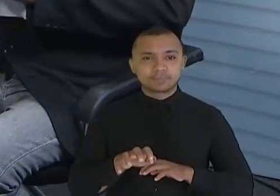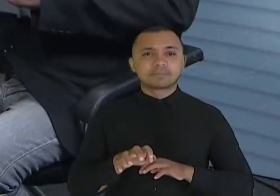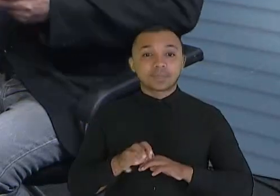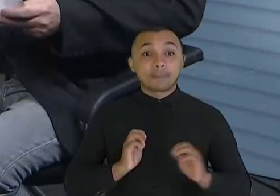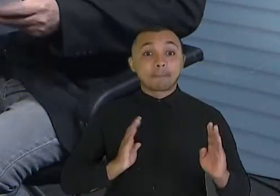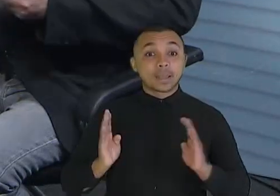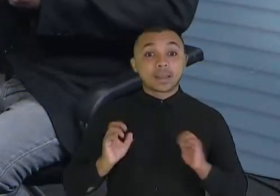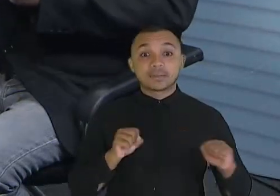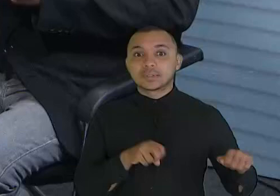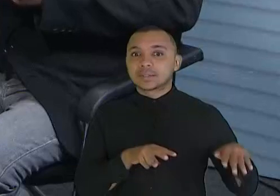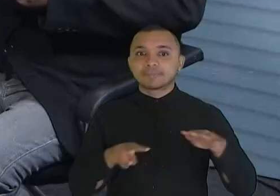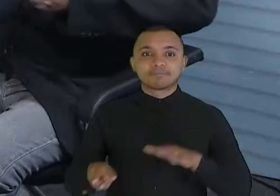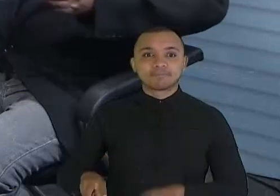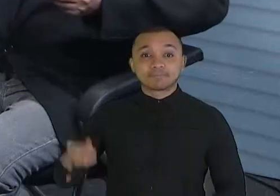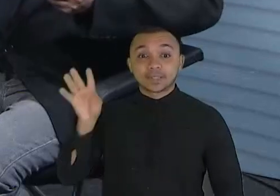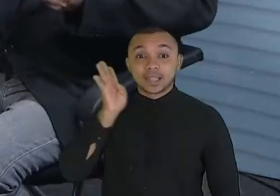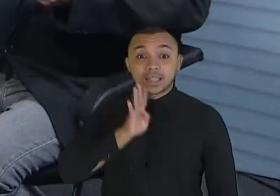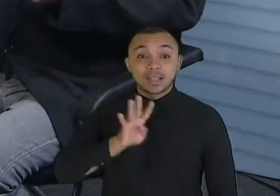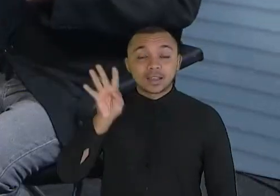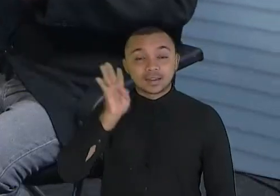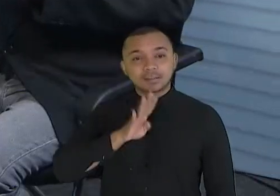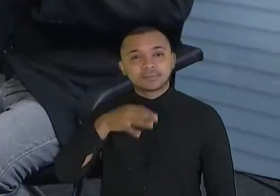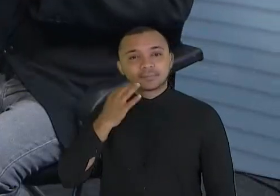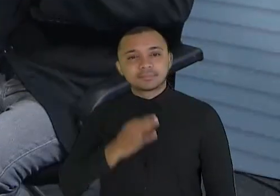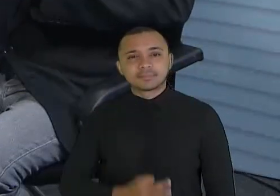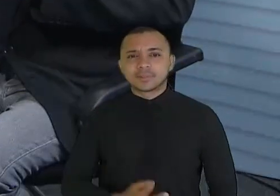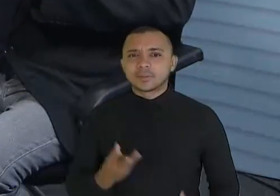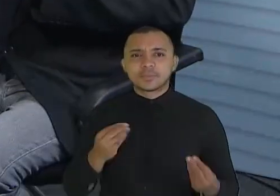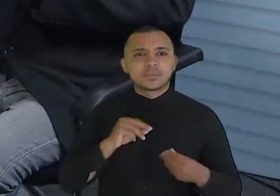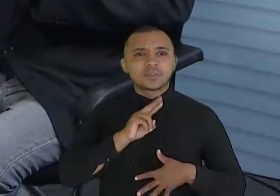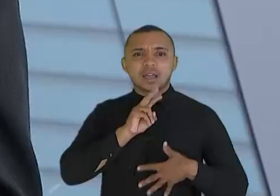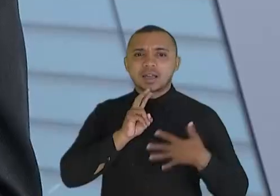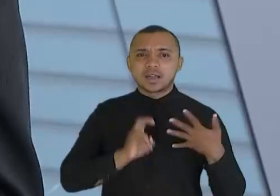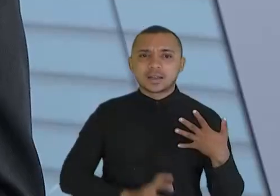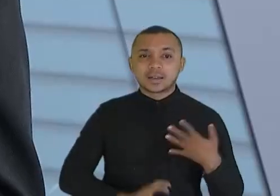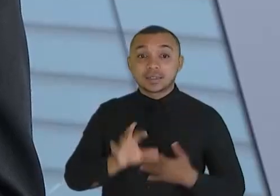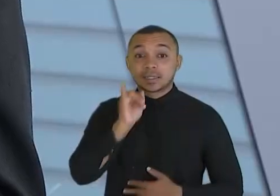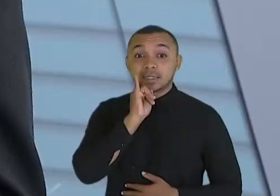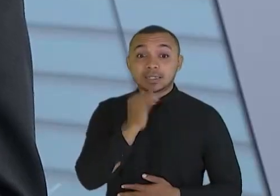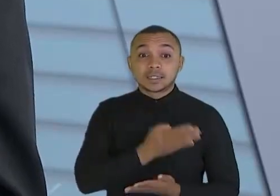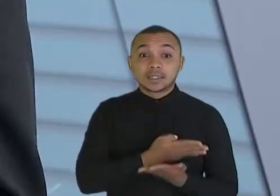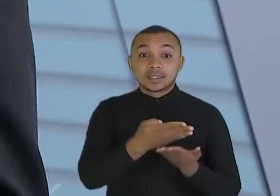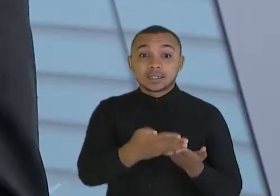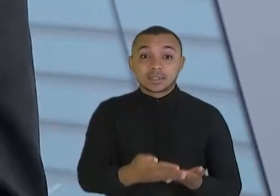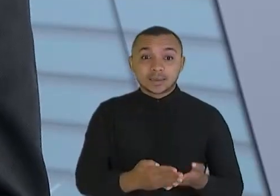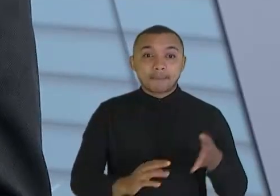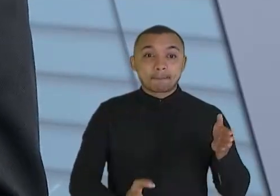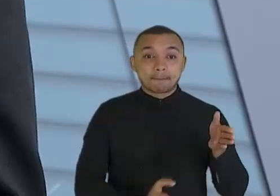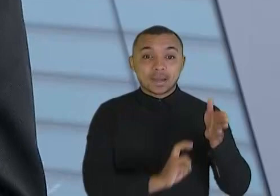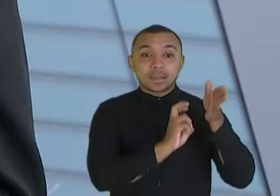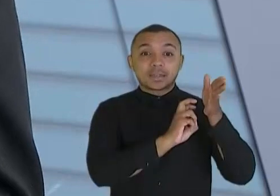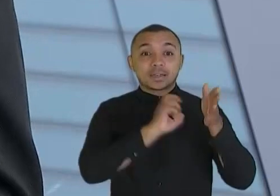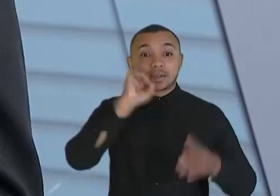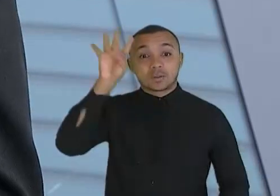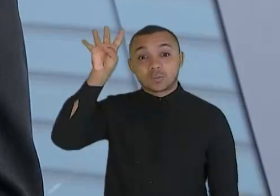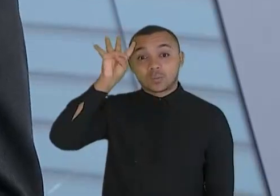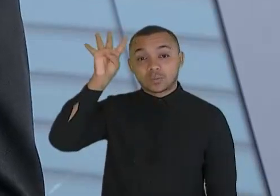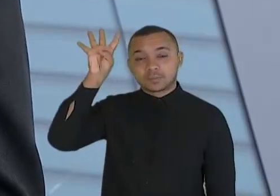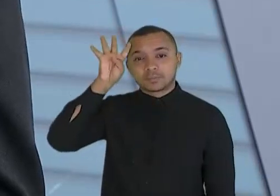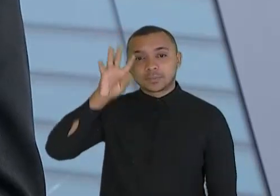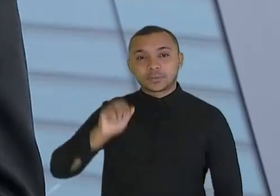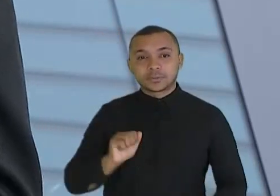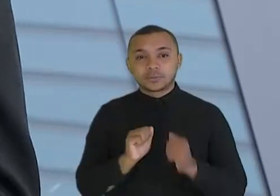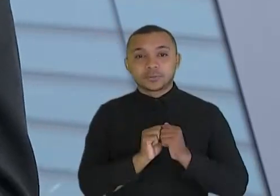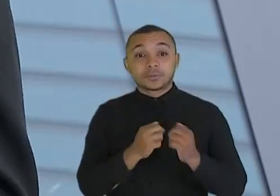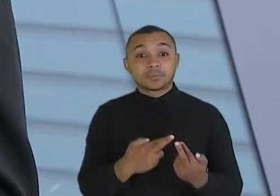ampla. Bem ampla que abrange, não é? Bom, aqui, por exemplo, a abertura vai ser pela manhã, nesta quarta-feira, lá com o